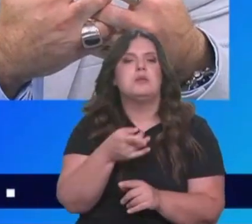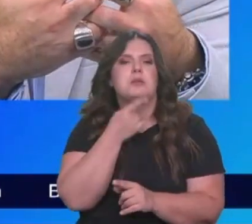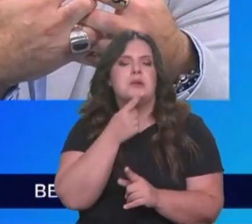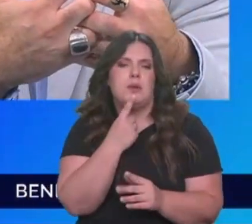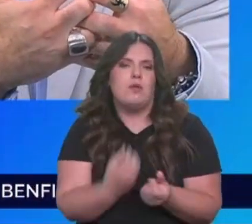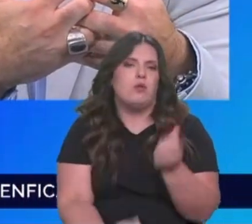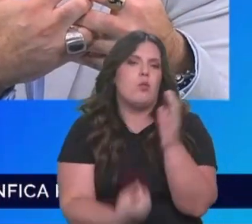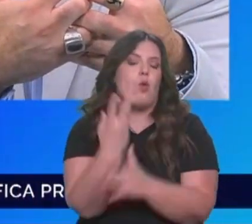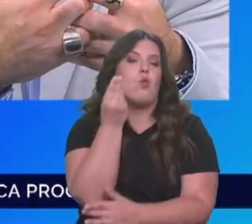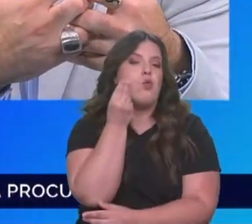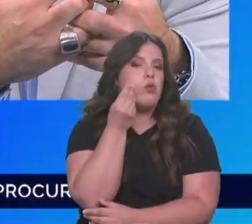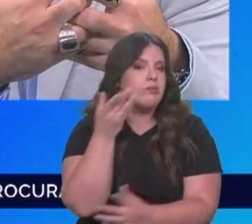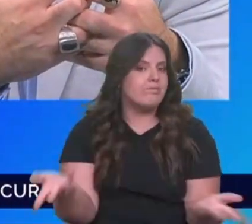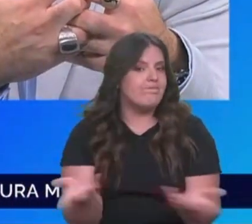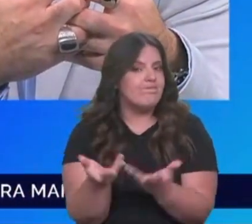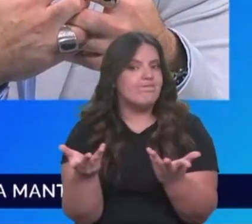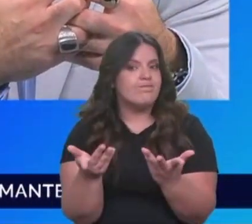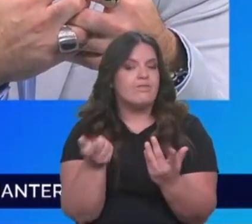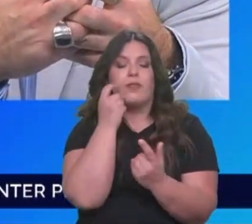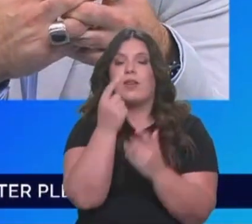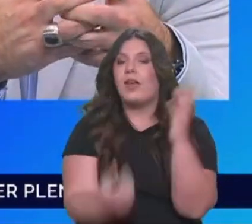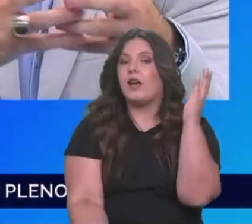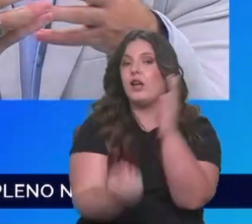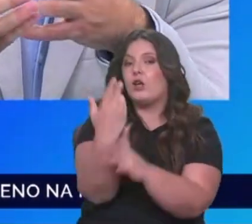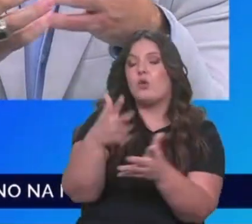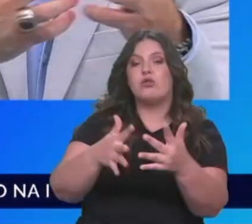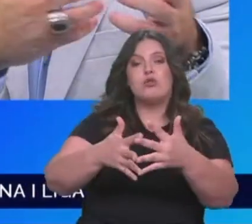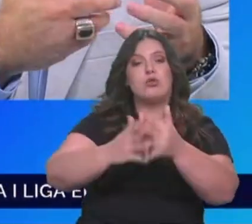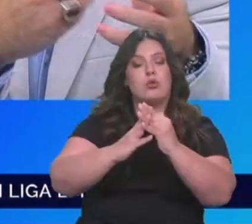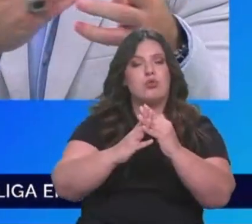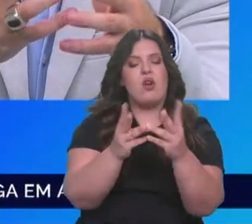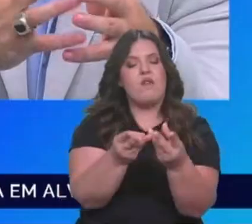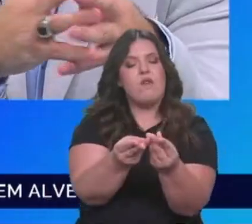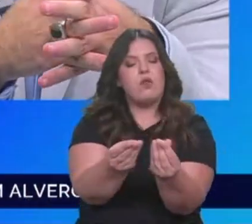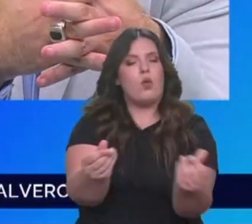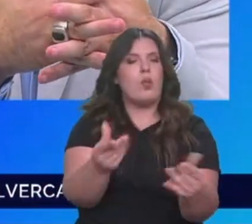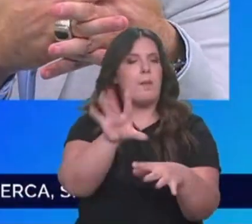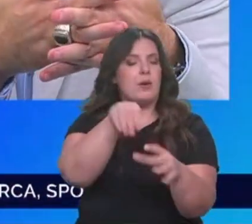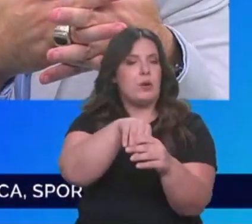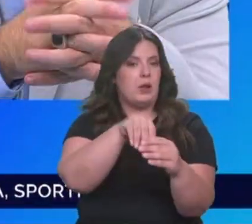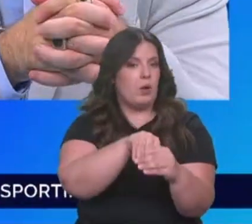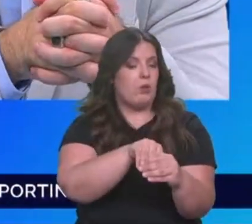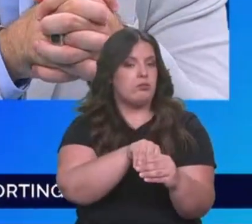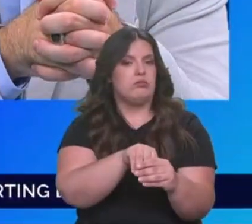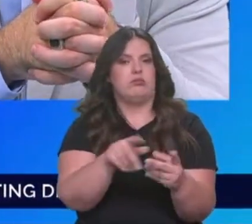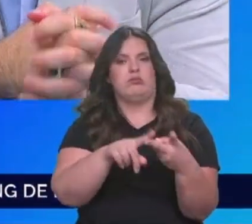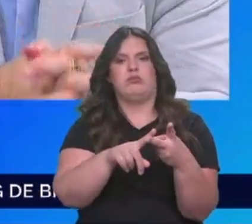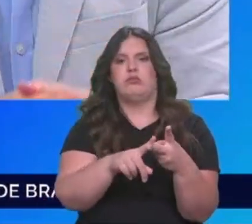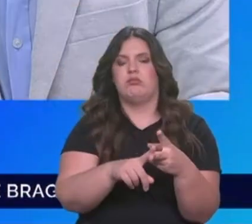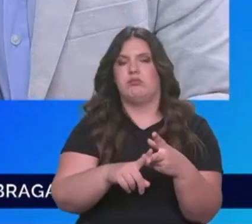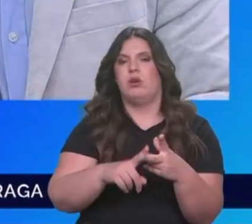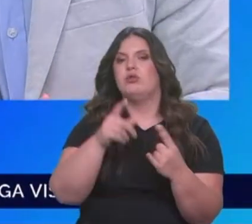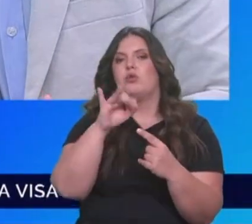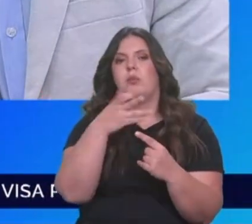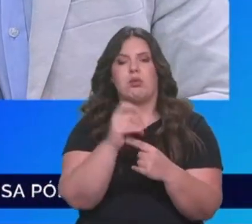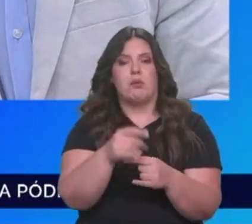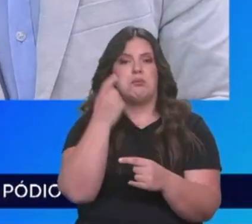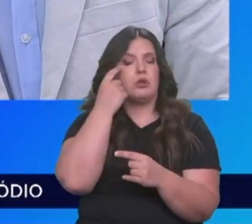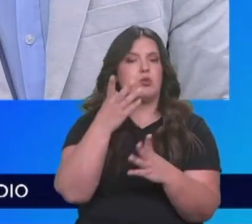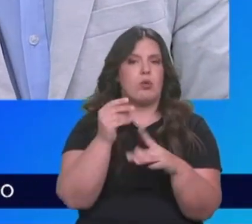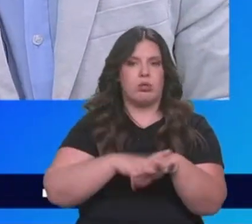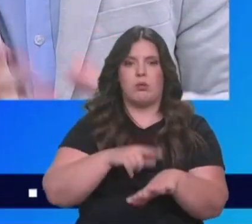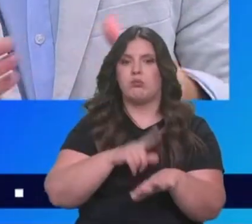formou. Quem é que terá criado esta estrutura muito mais fluida no interior, no coração de Júpiter? Durante muito tempo pensou-se